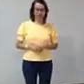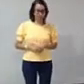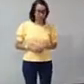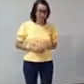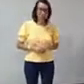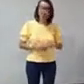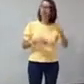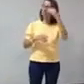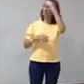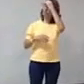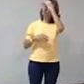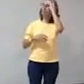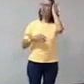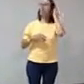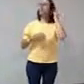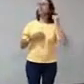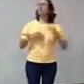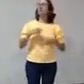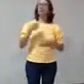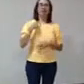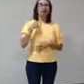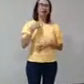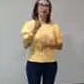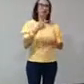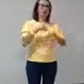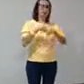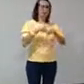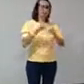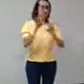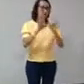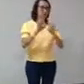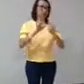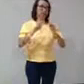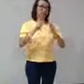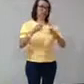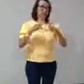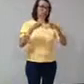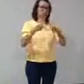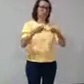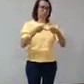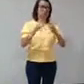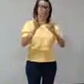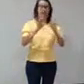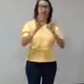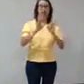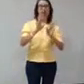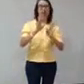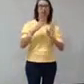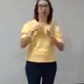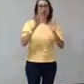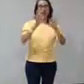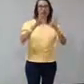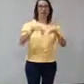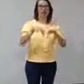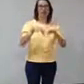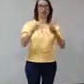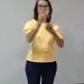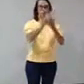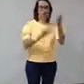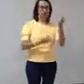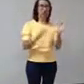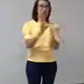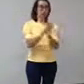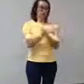conseguir botar na rua logo todos esses projetos, mas ainda temos que finalizar. O texto já está